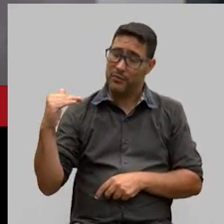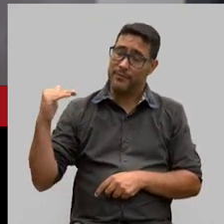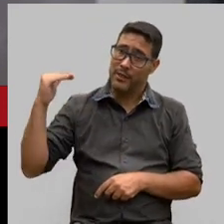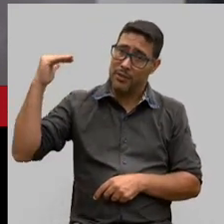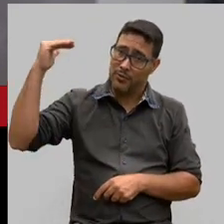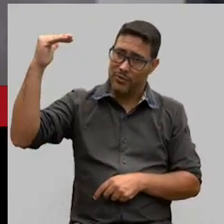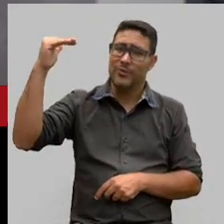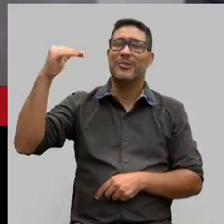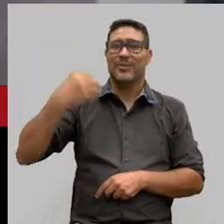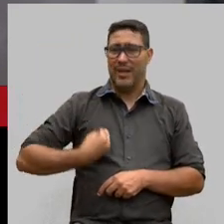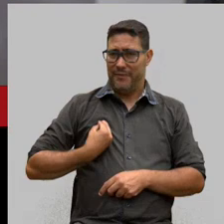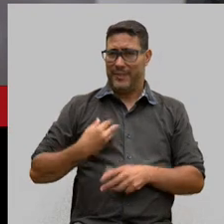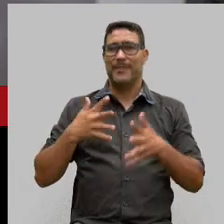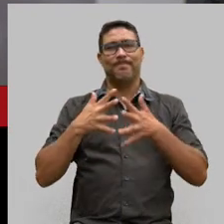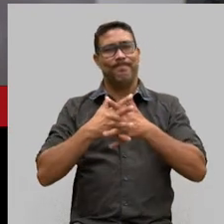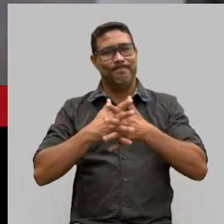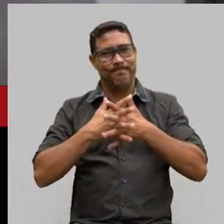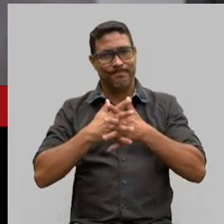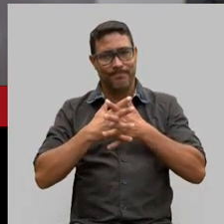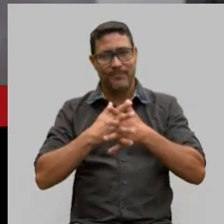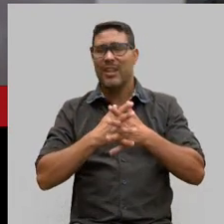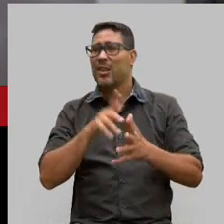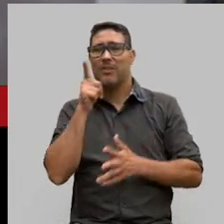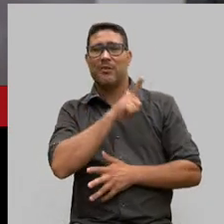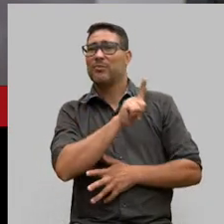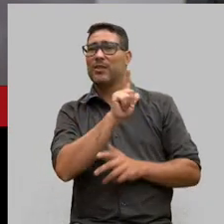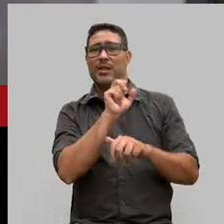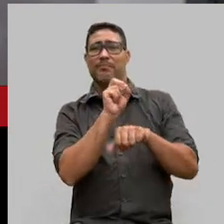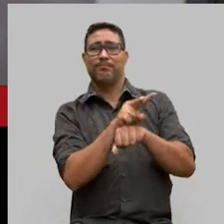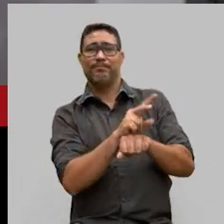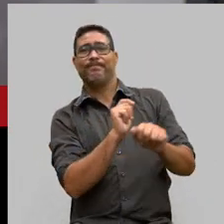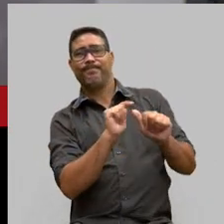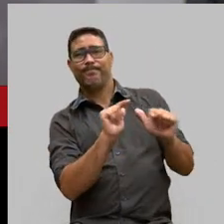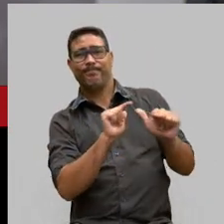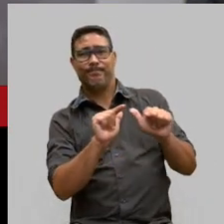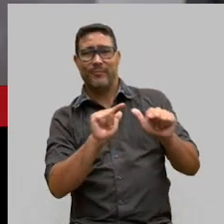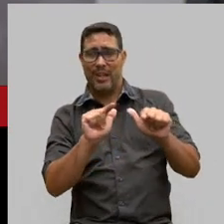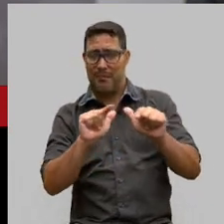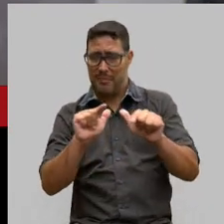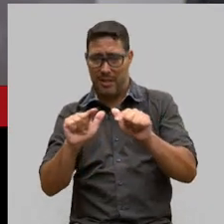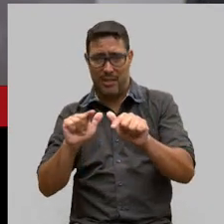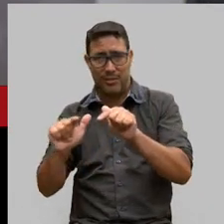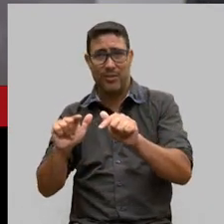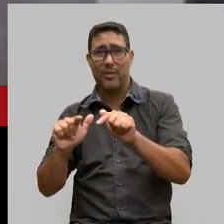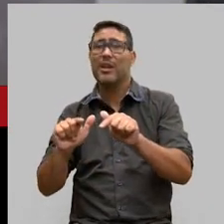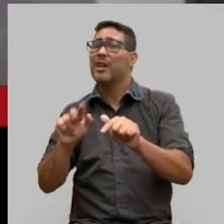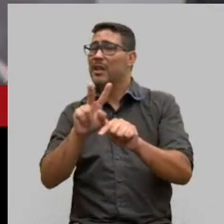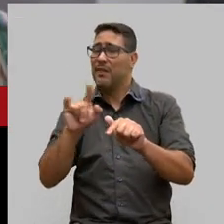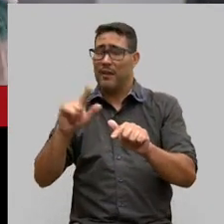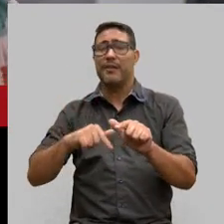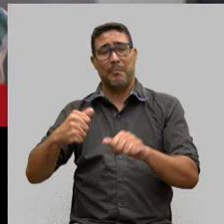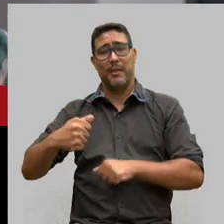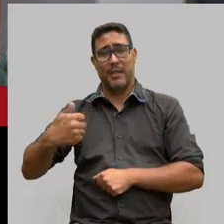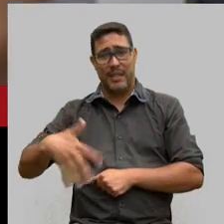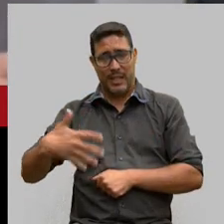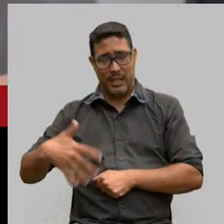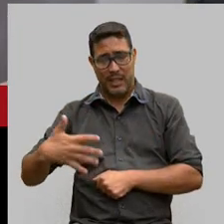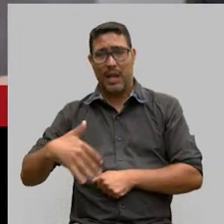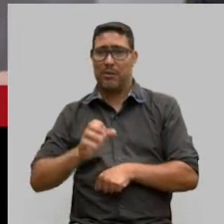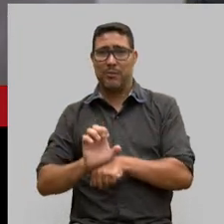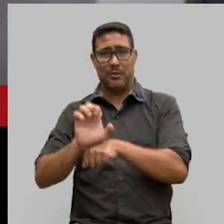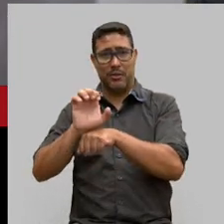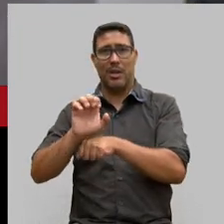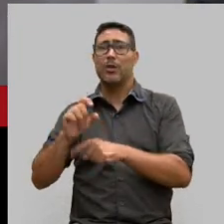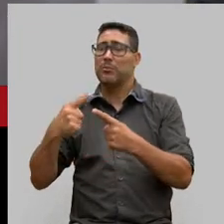conseguirem se inserir devidamente no mercado de trabalho e a custarem mais caro pro estado porque depois elas vão demandar mais